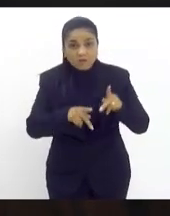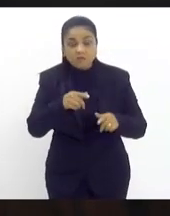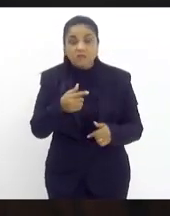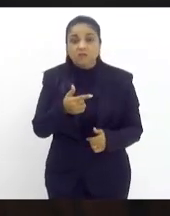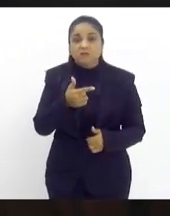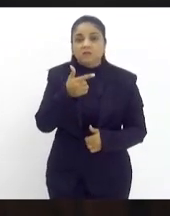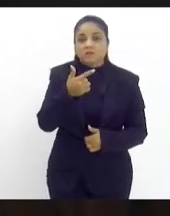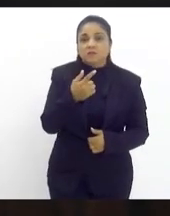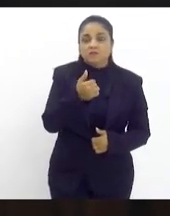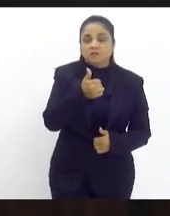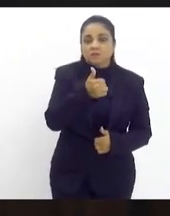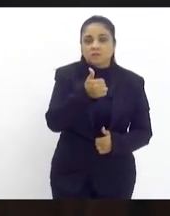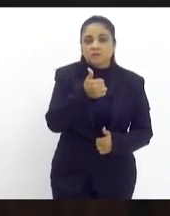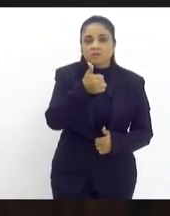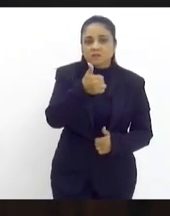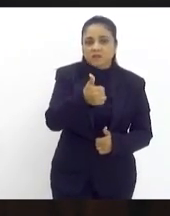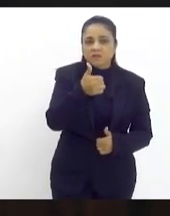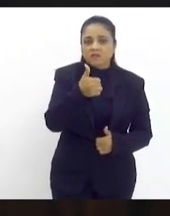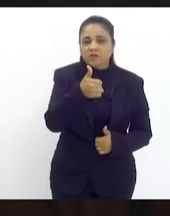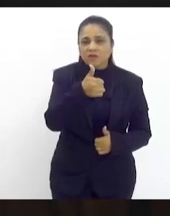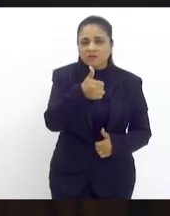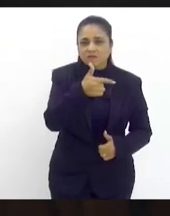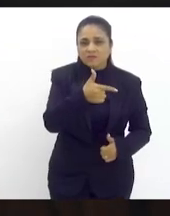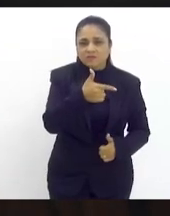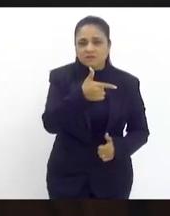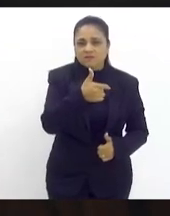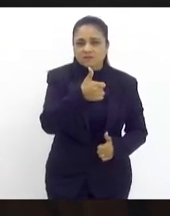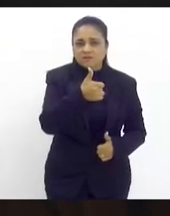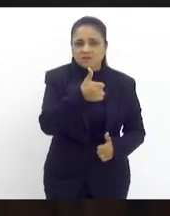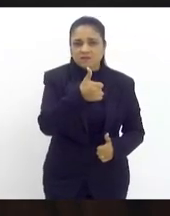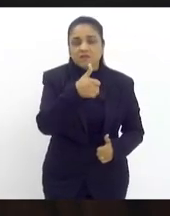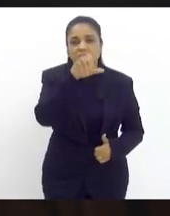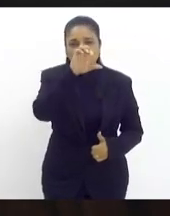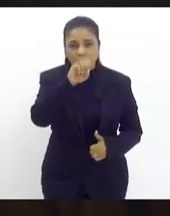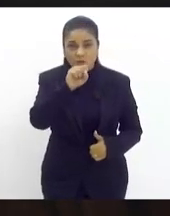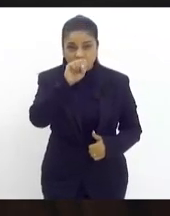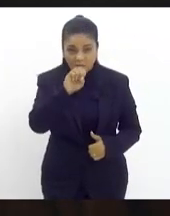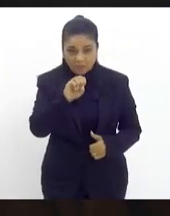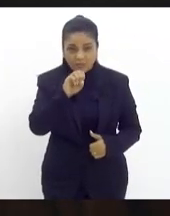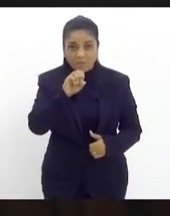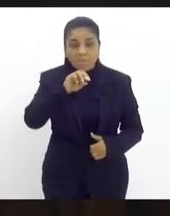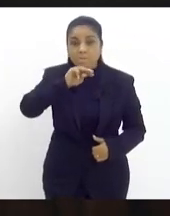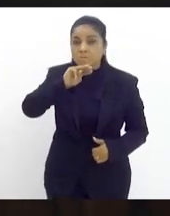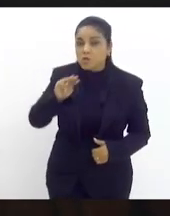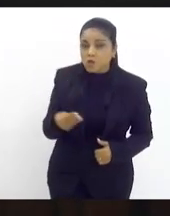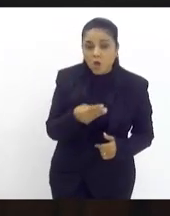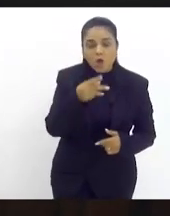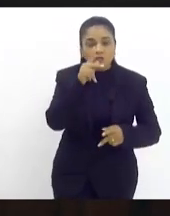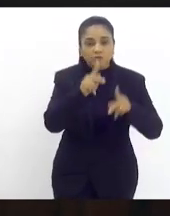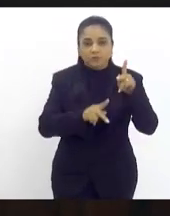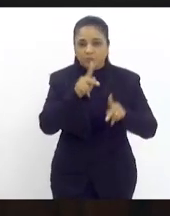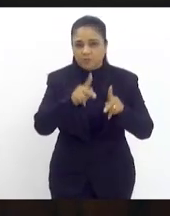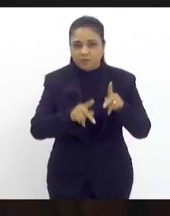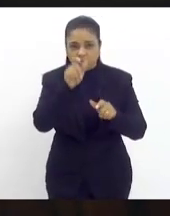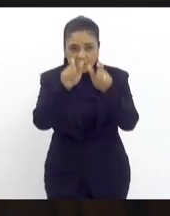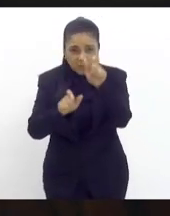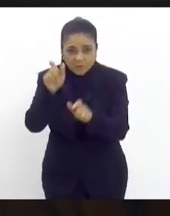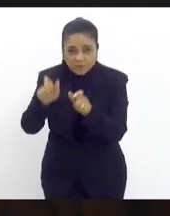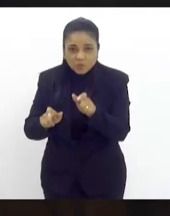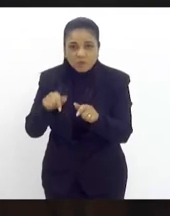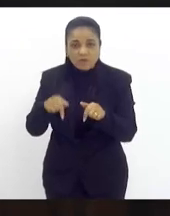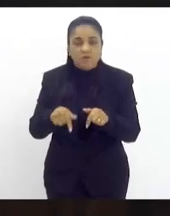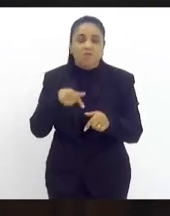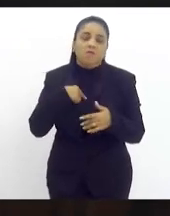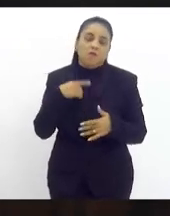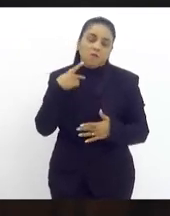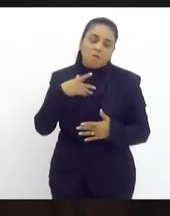dessa República Federativa que é o Brasil então eu conclamo em especial Deputado Luiz Paulo Deputado mink que são os decanos dessa